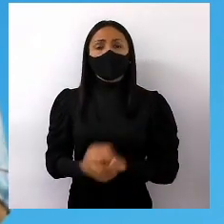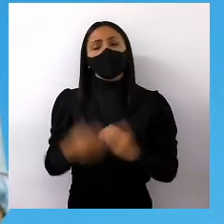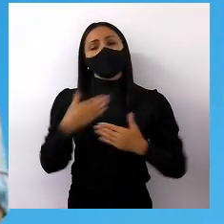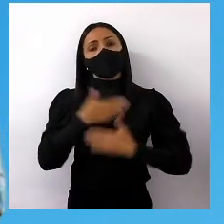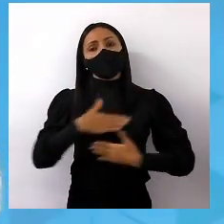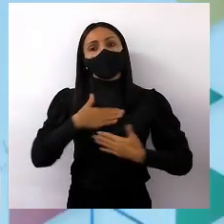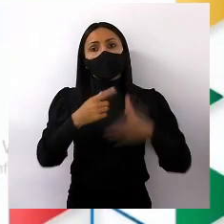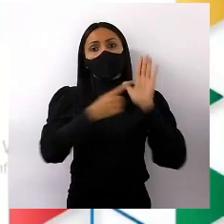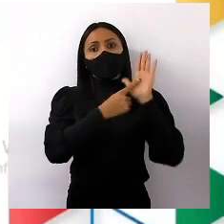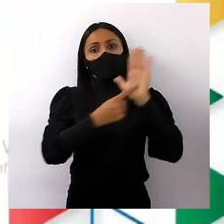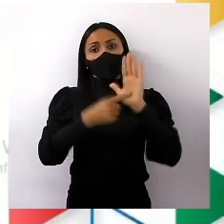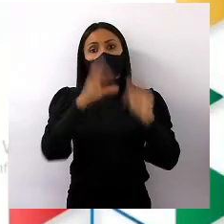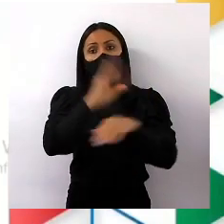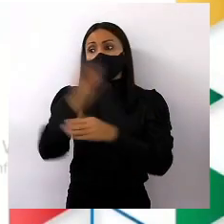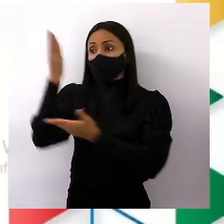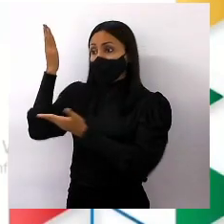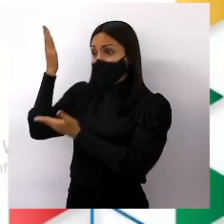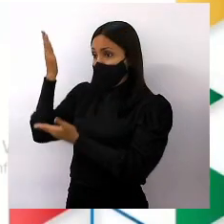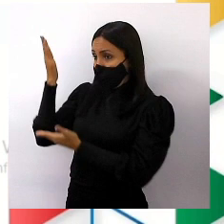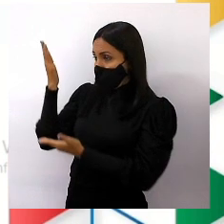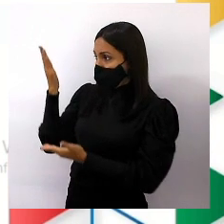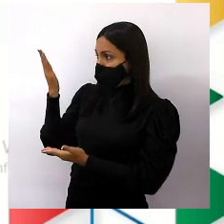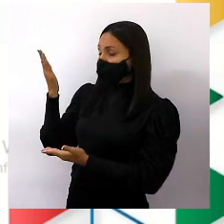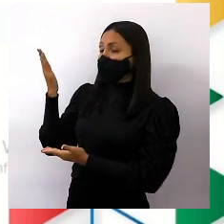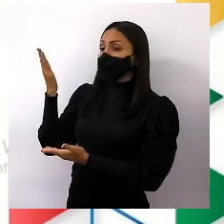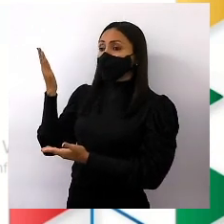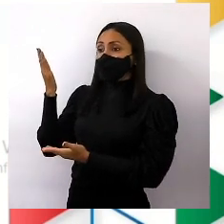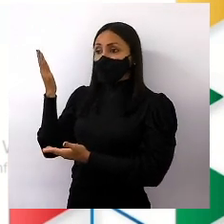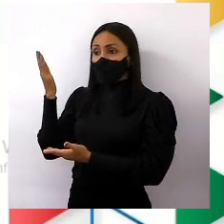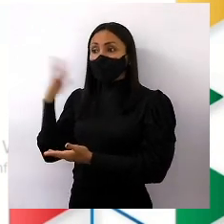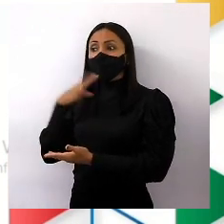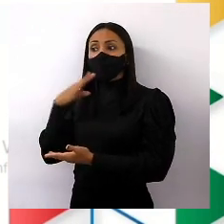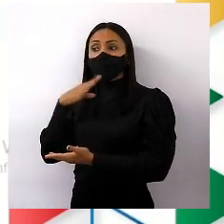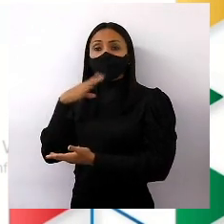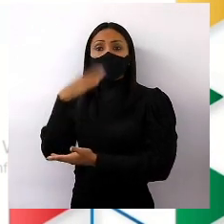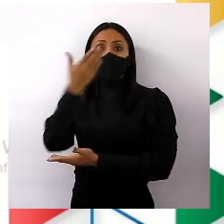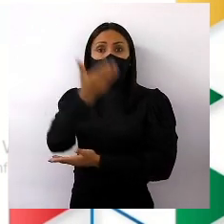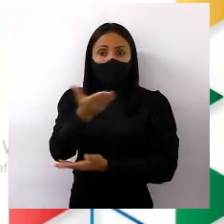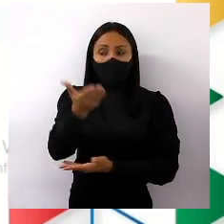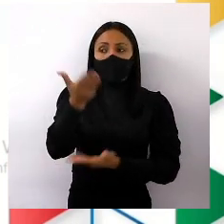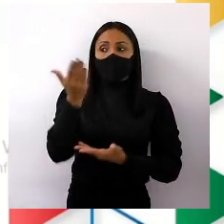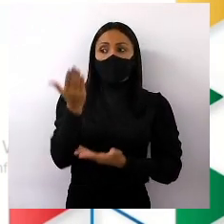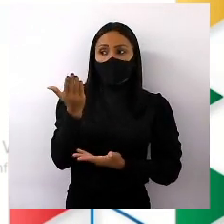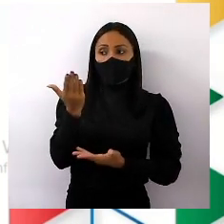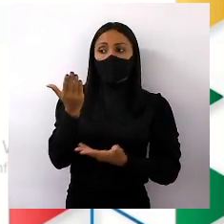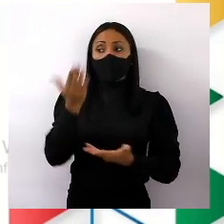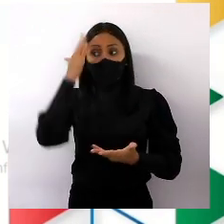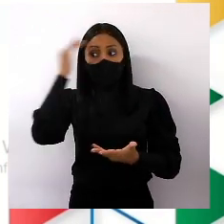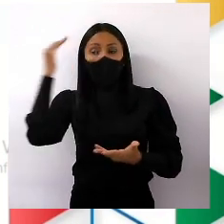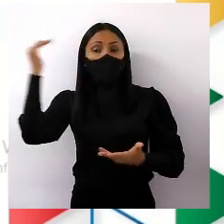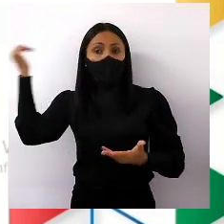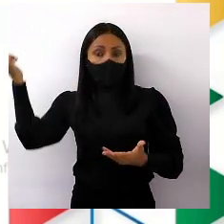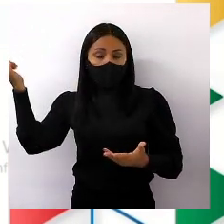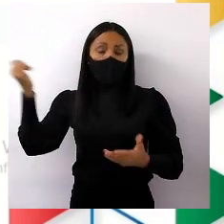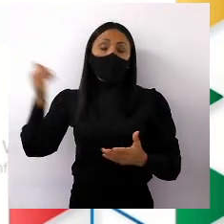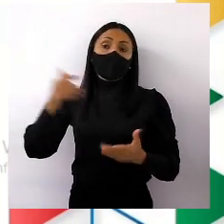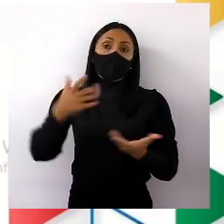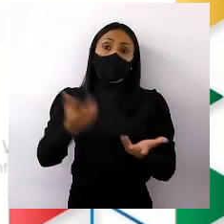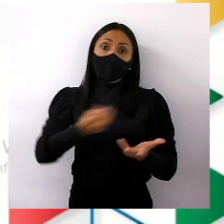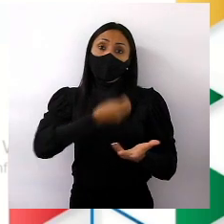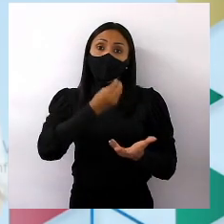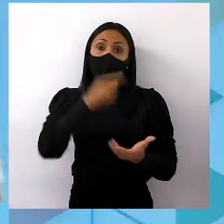de mostrar a foto dele para que o aluno olhasse bem, destacasse bem essa questão de André Madureira, não é isso? Patrimônio vivo